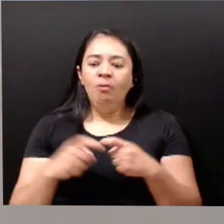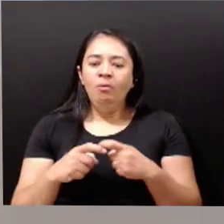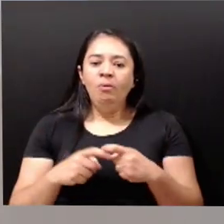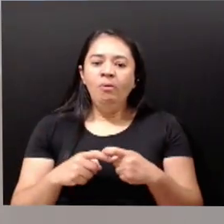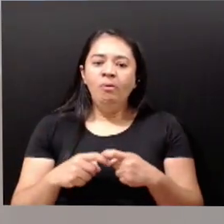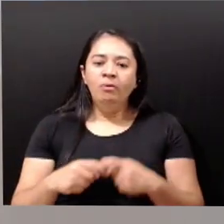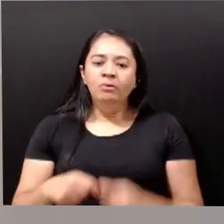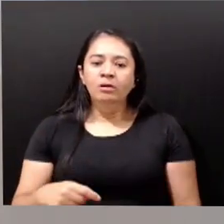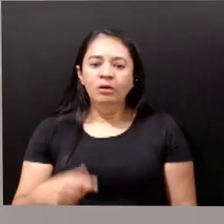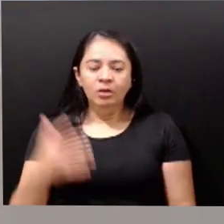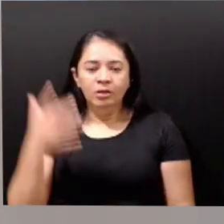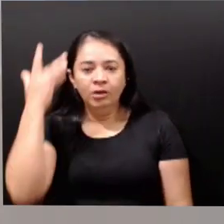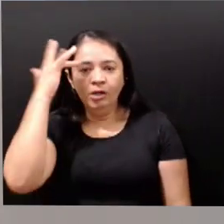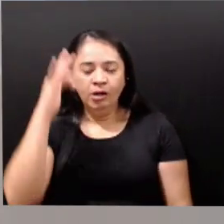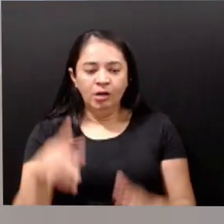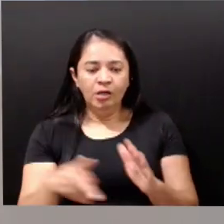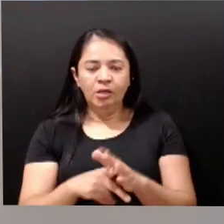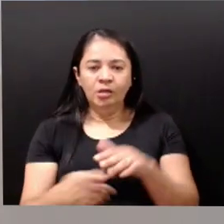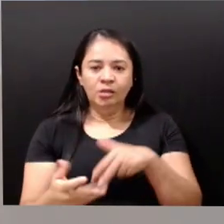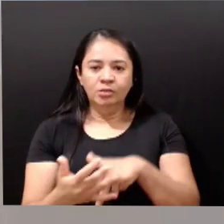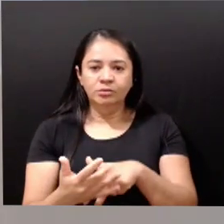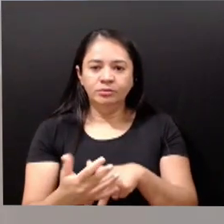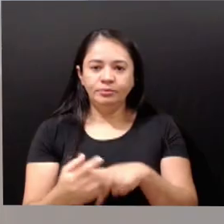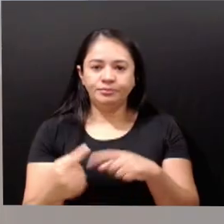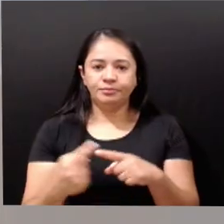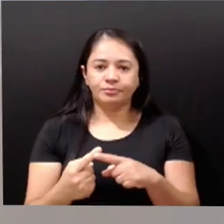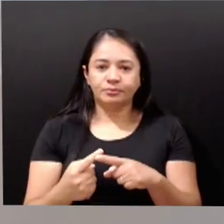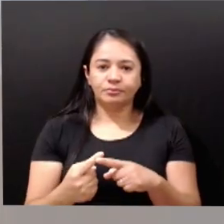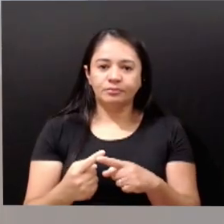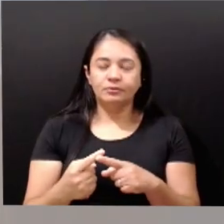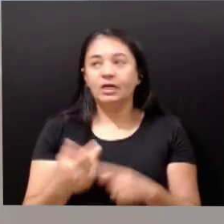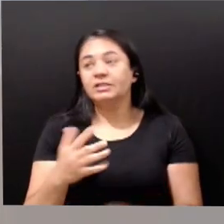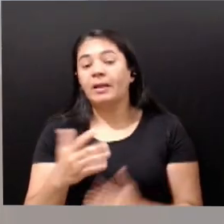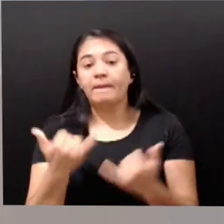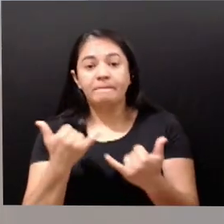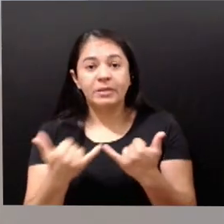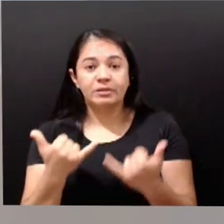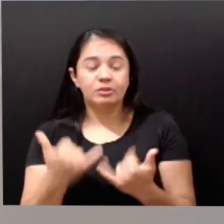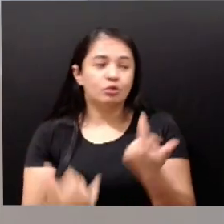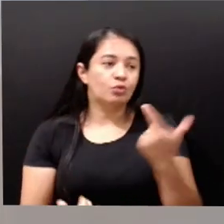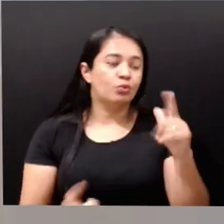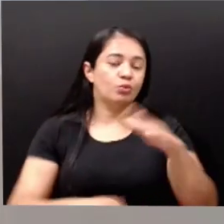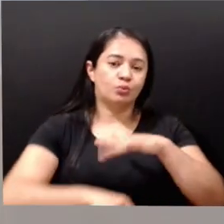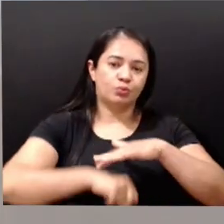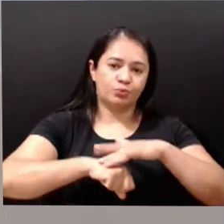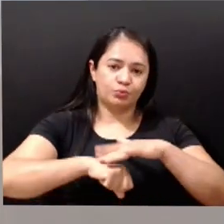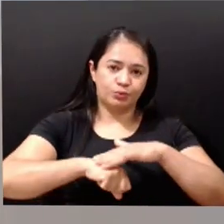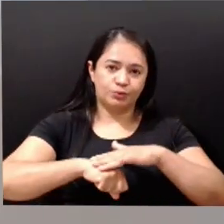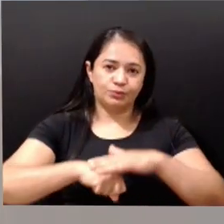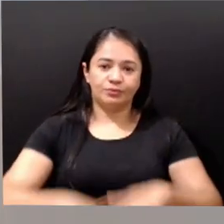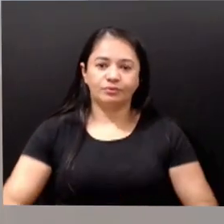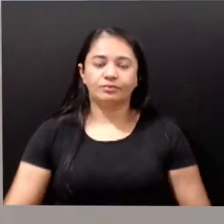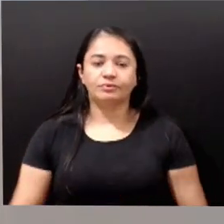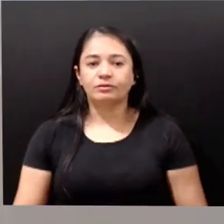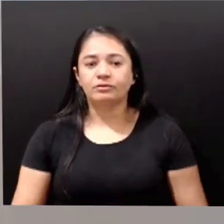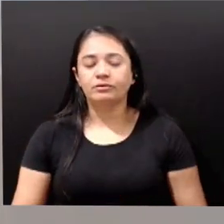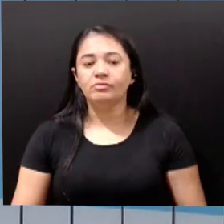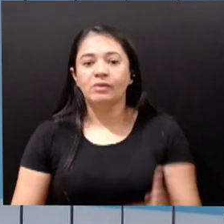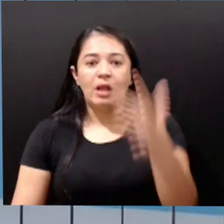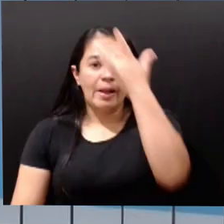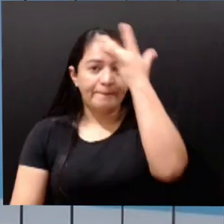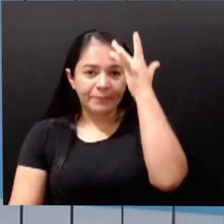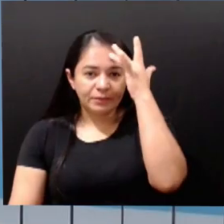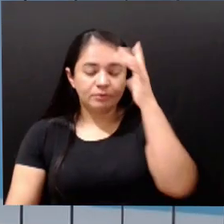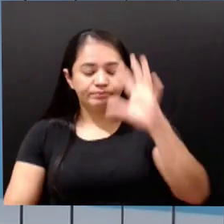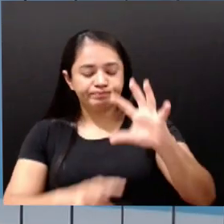que não têm vivência com a infecção, porque, como você mencionou, ela tem sobreposição de sintomas com outras doenças, né? E uma vez que a